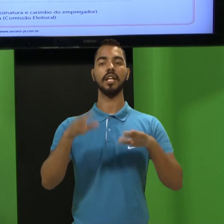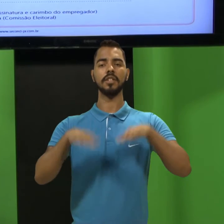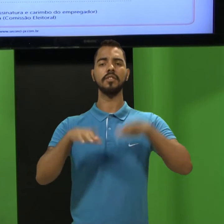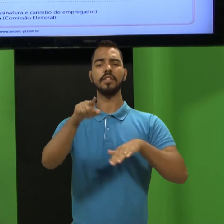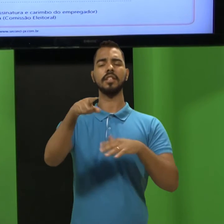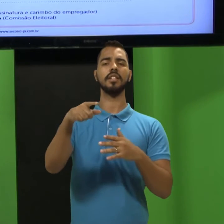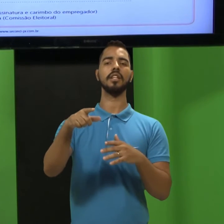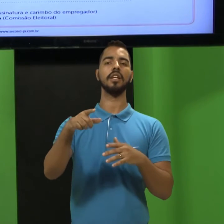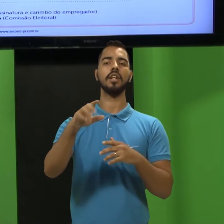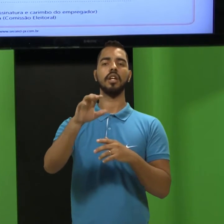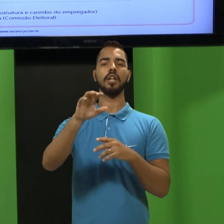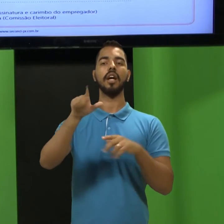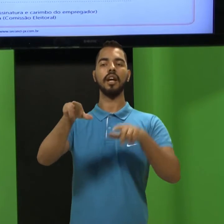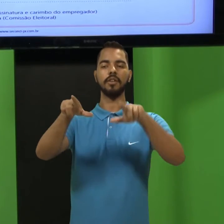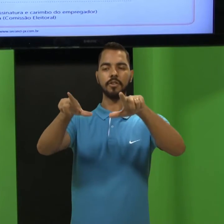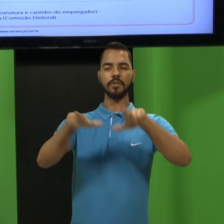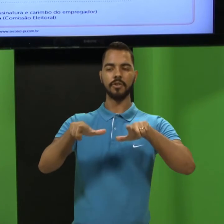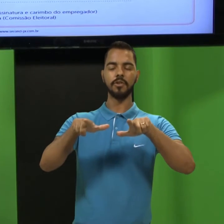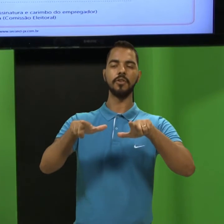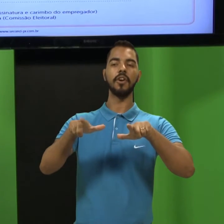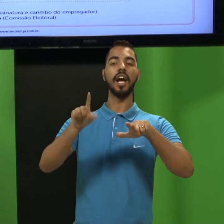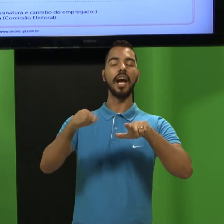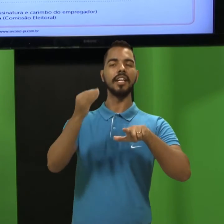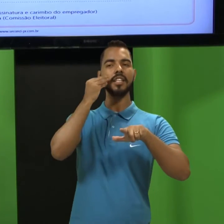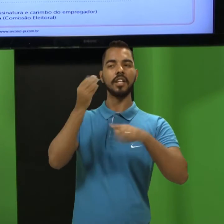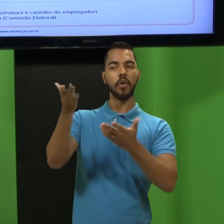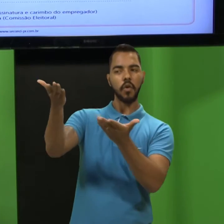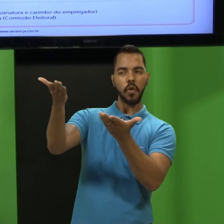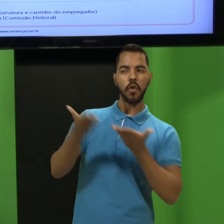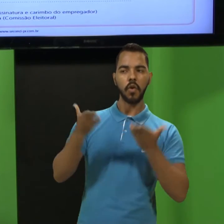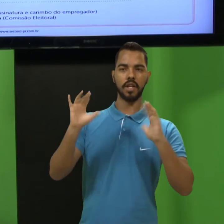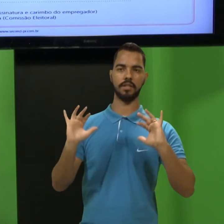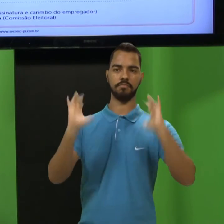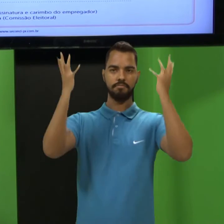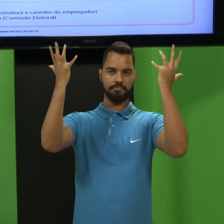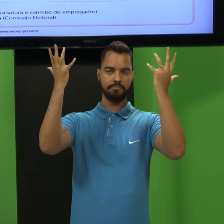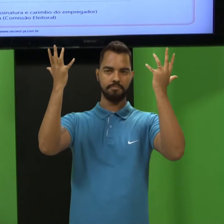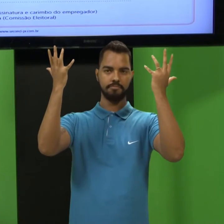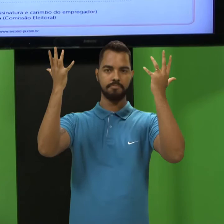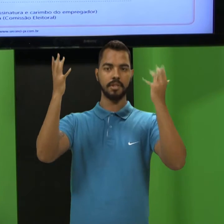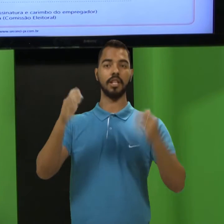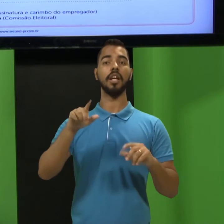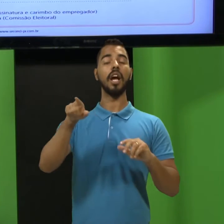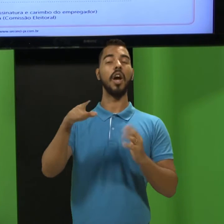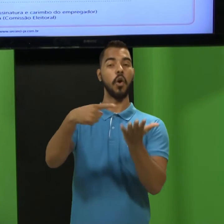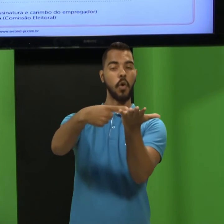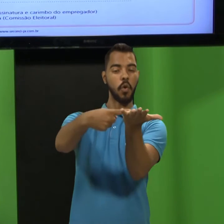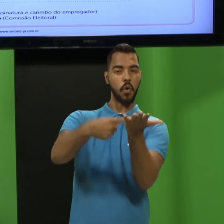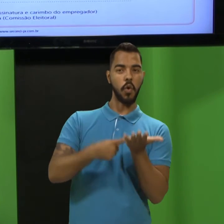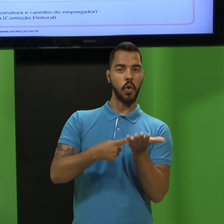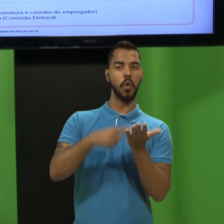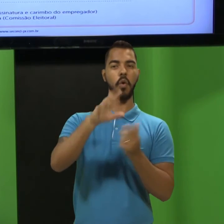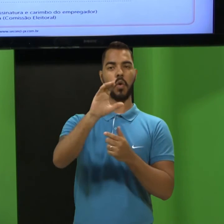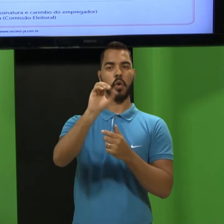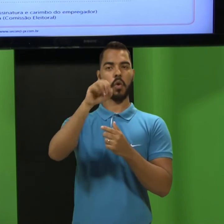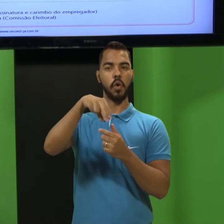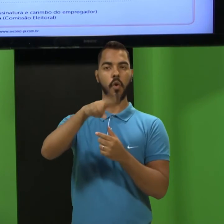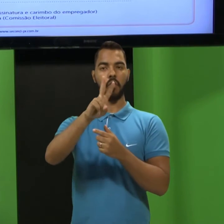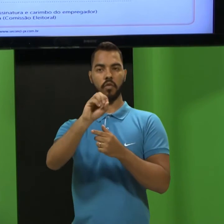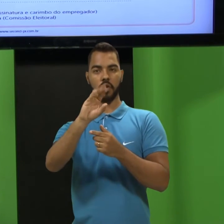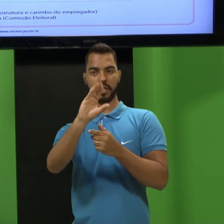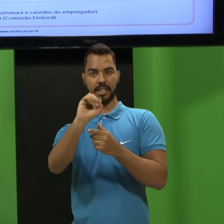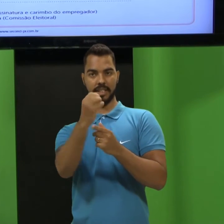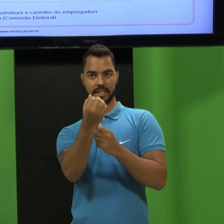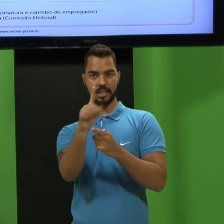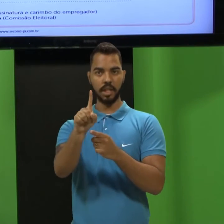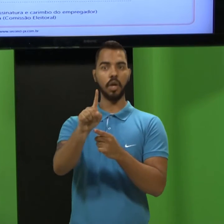E convocação, que também é um tipo de convite, só que é um instrumento de comunicação mais formal que o convite e